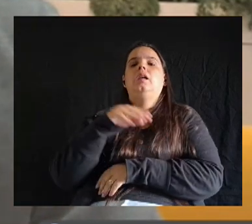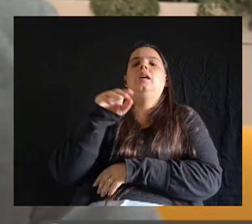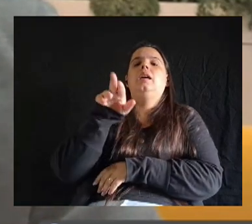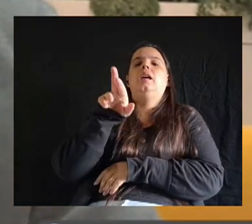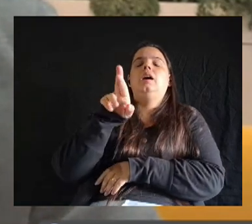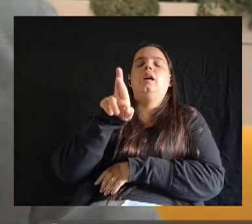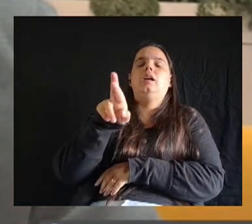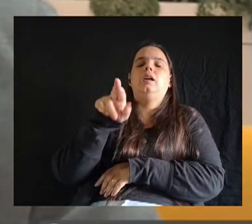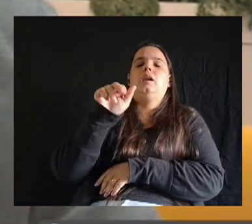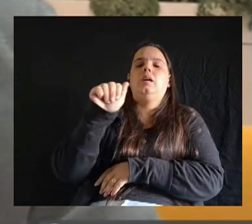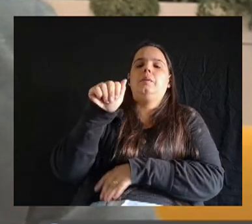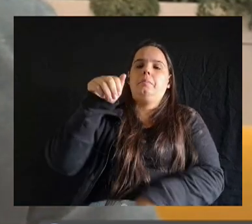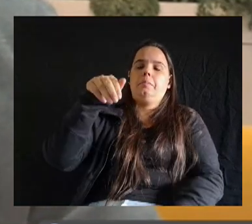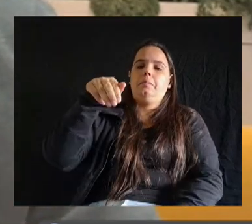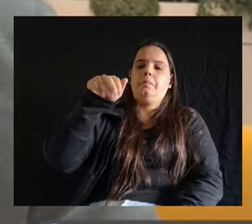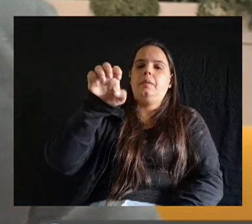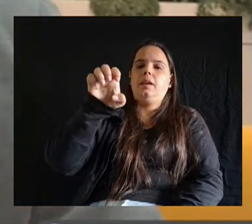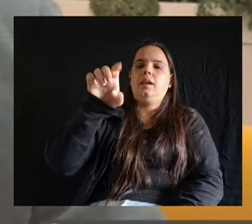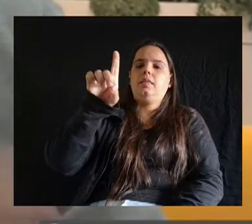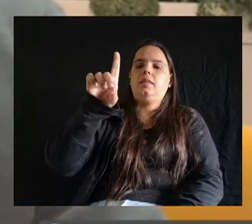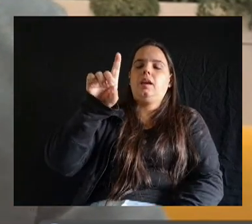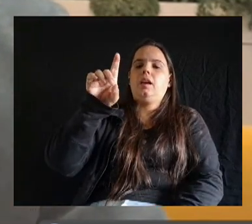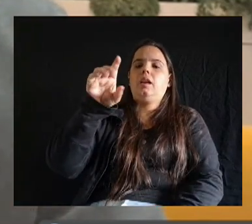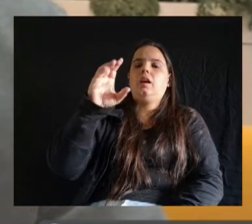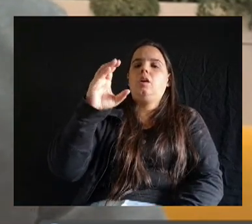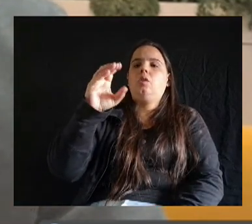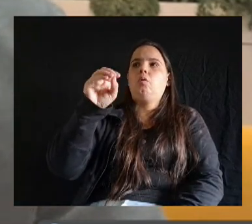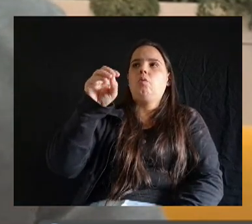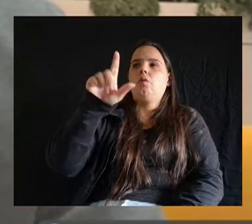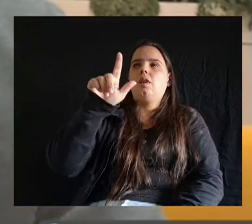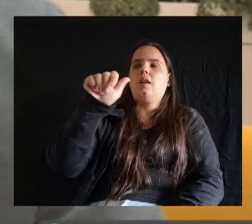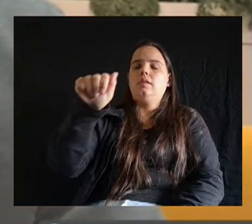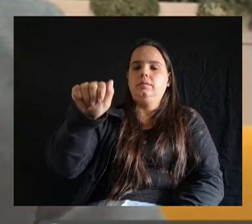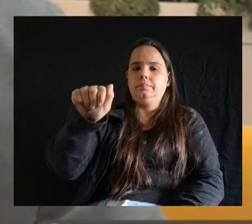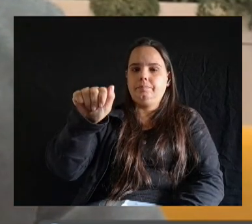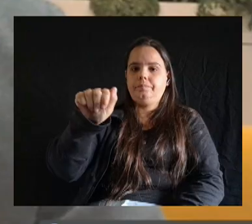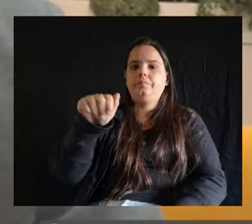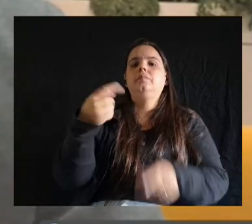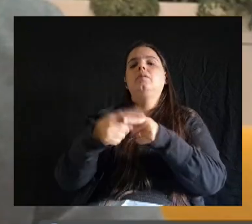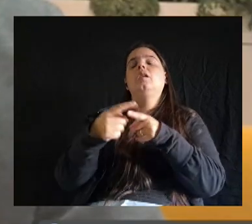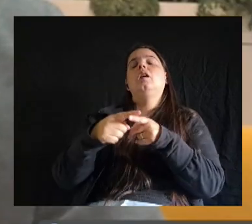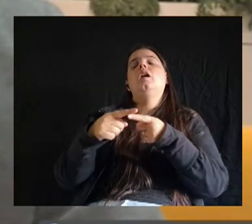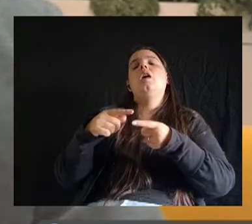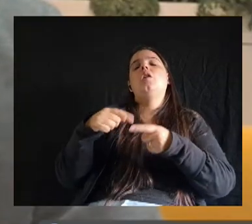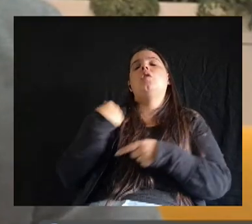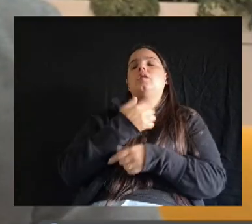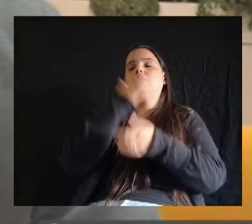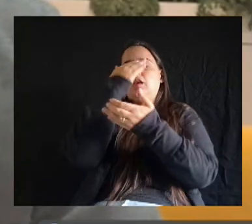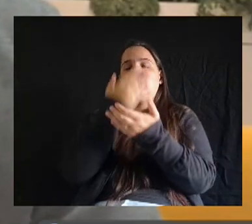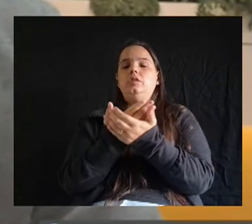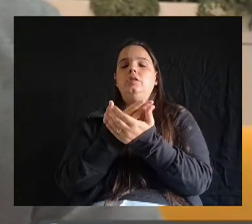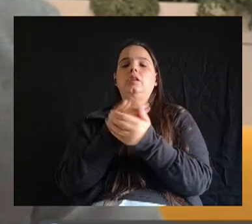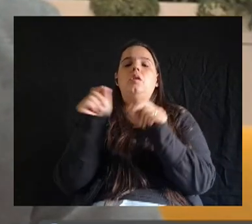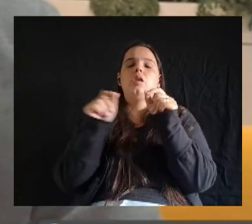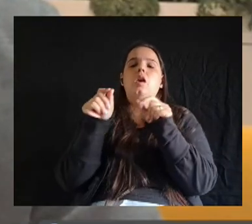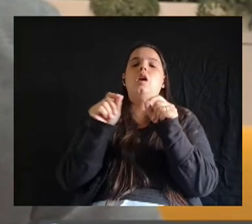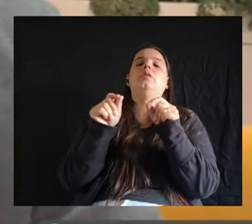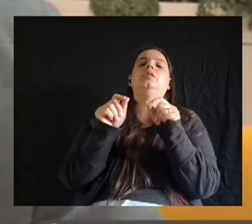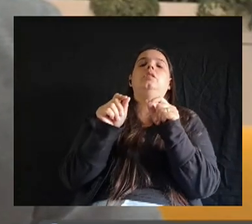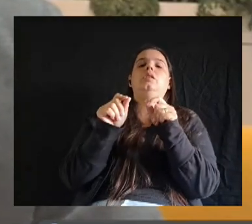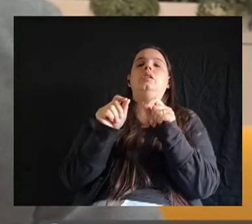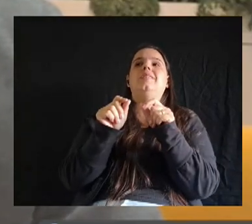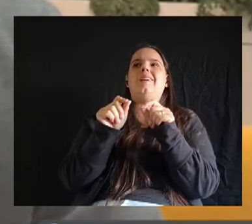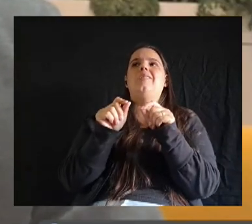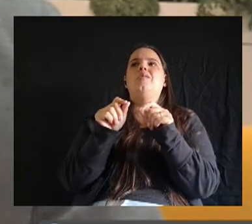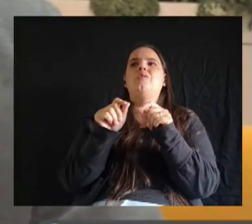construção desse modelo de negócio perene, mas a gente certamente acredita que com o sucesso dos resultados que vão ser